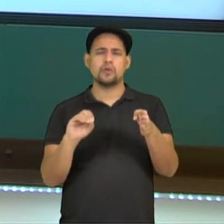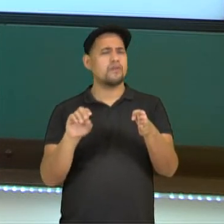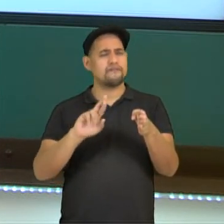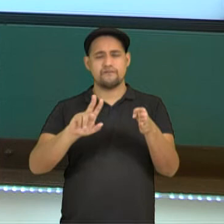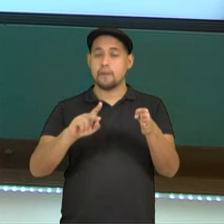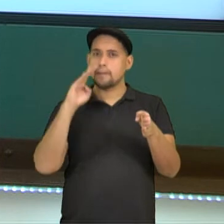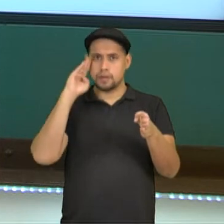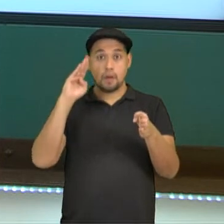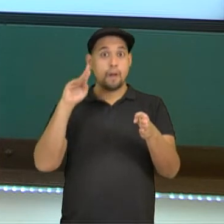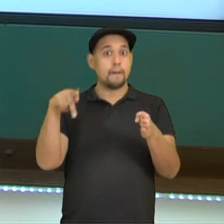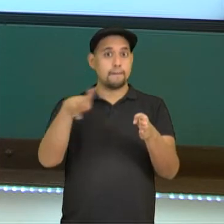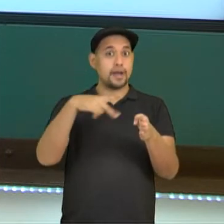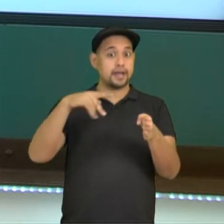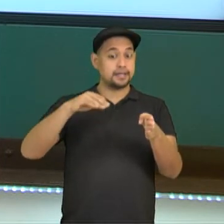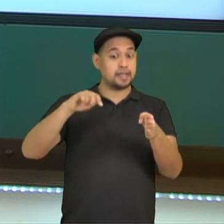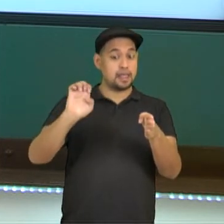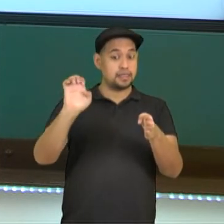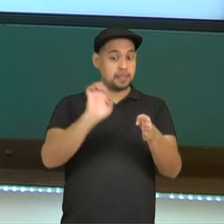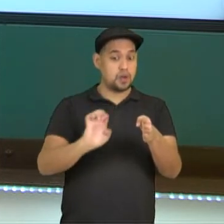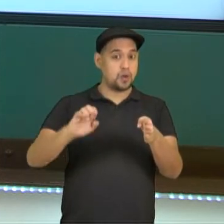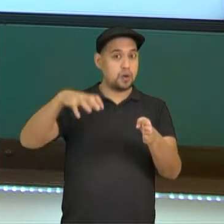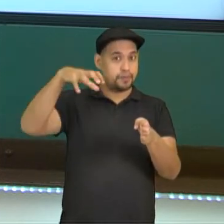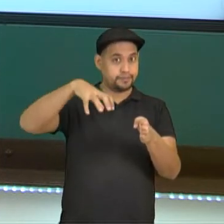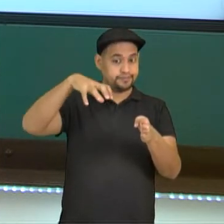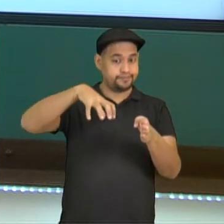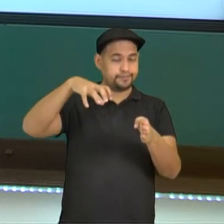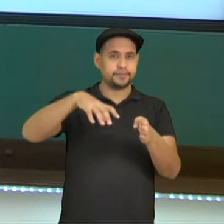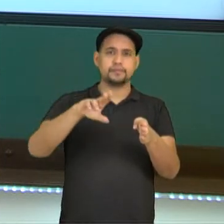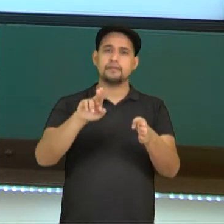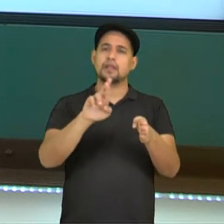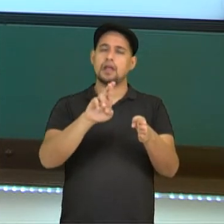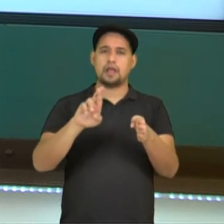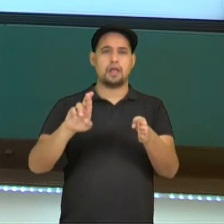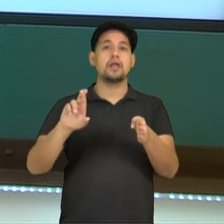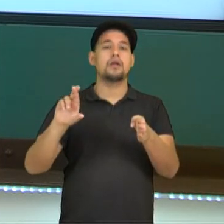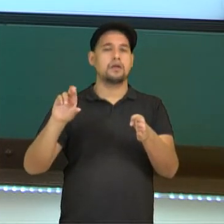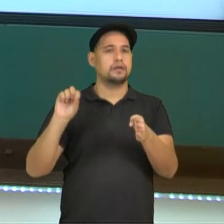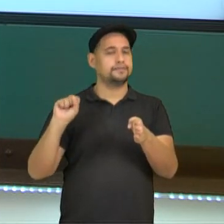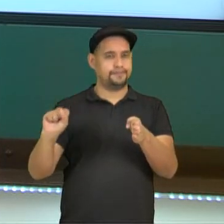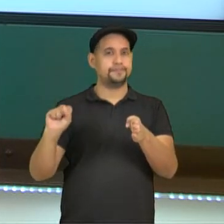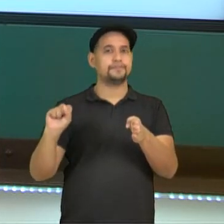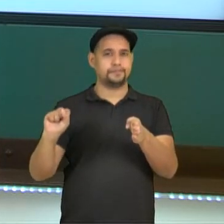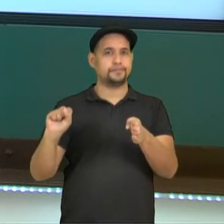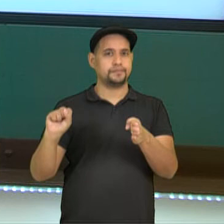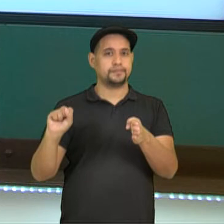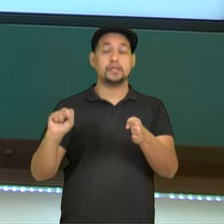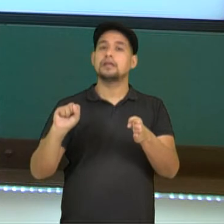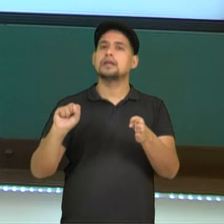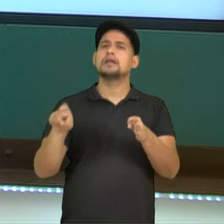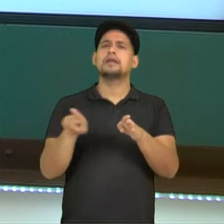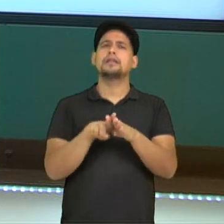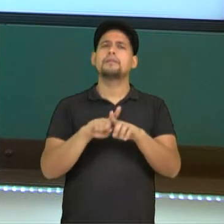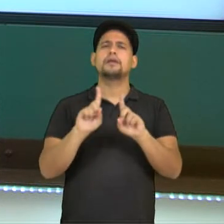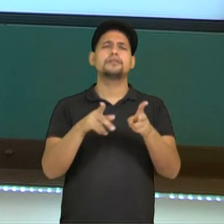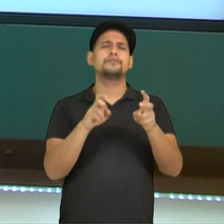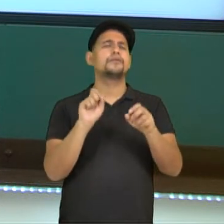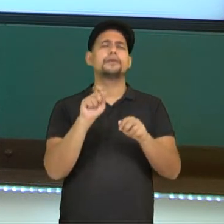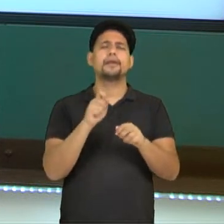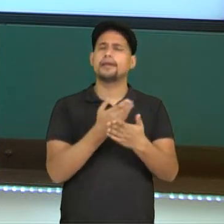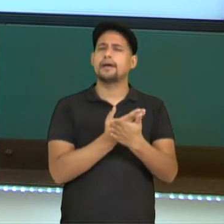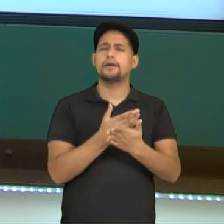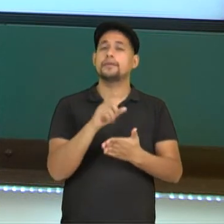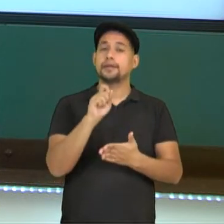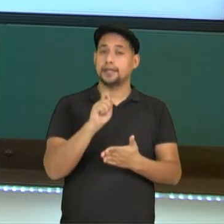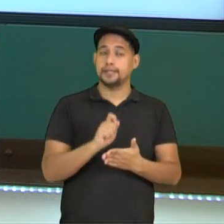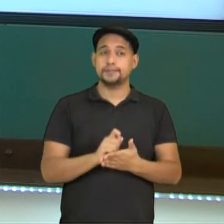aí os principais países da Europa sob influência da União Soviética. E o que nós vimos nessa aula?